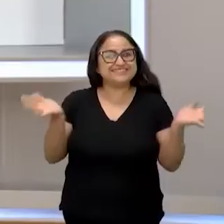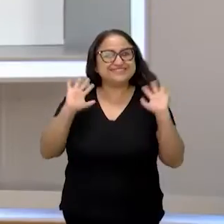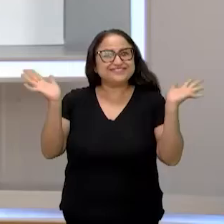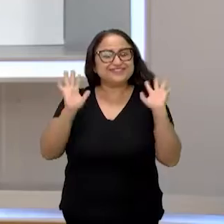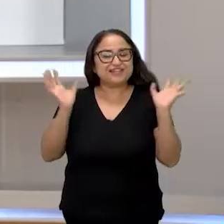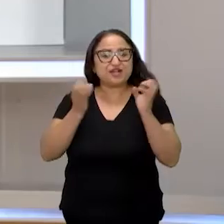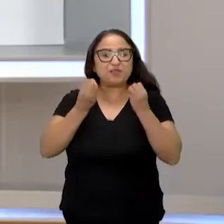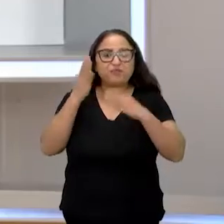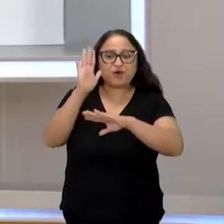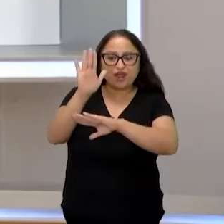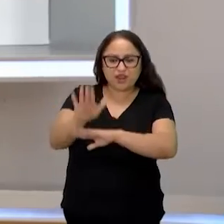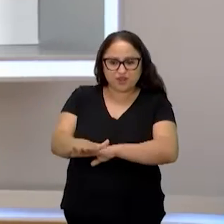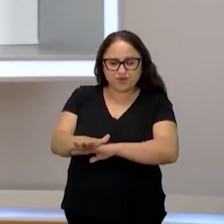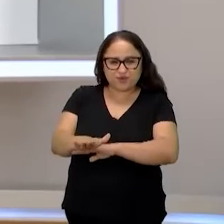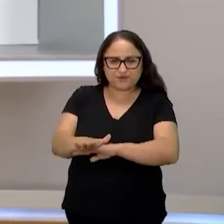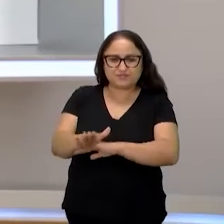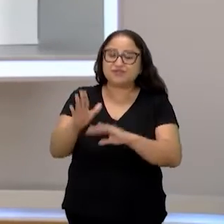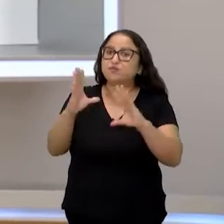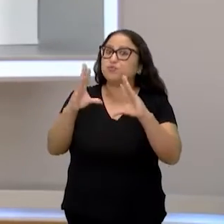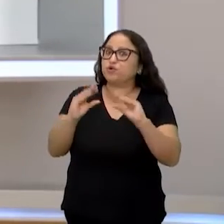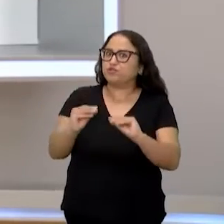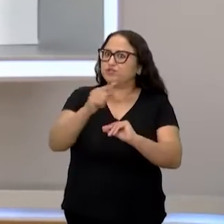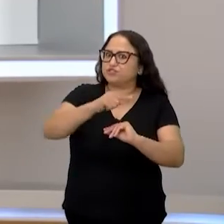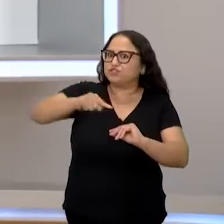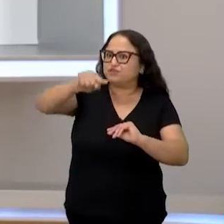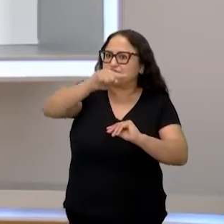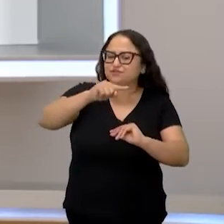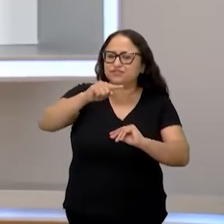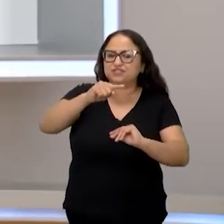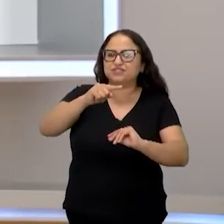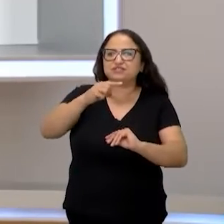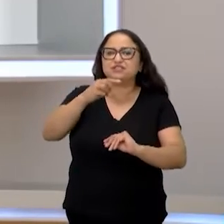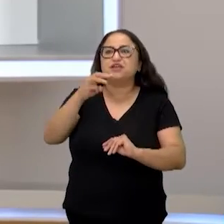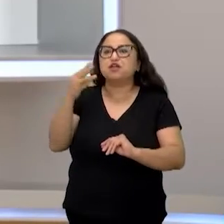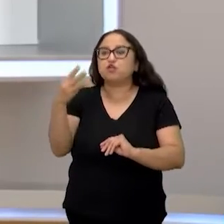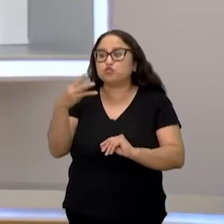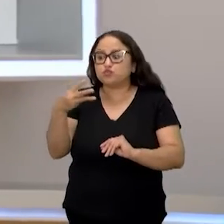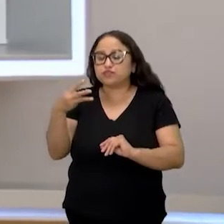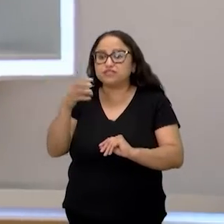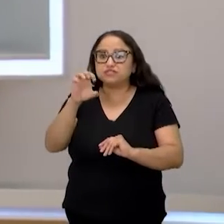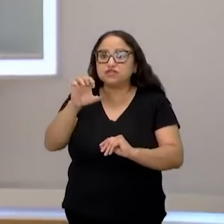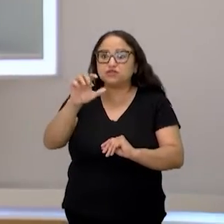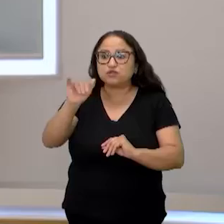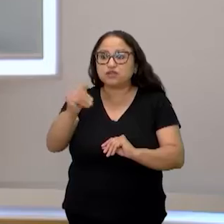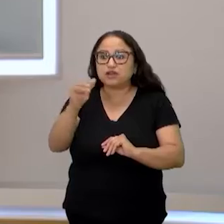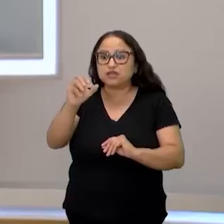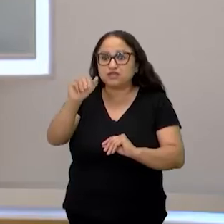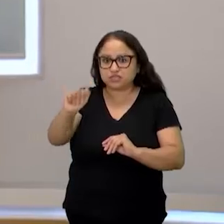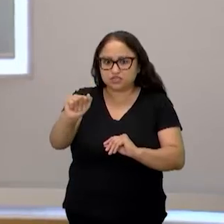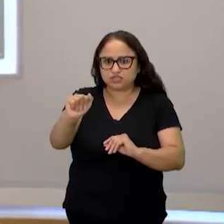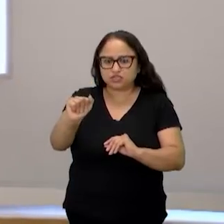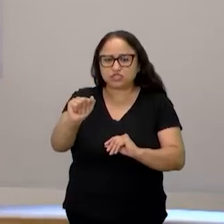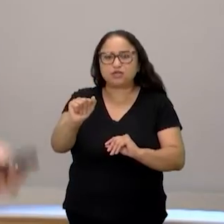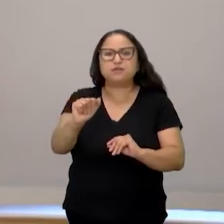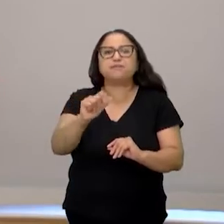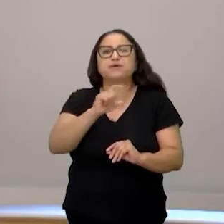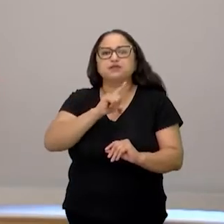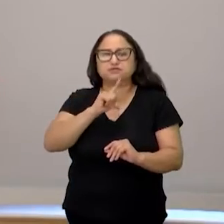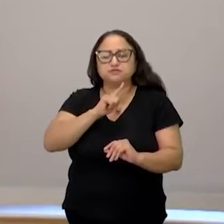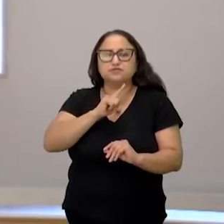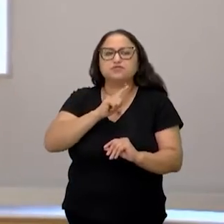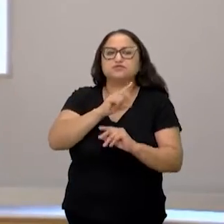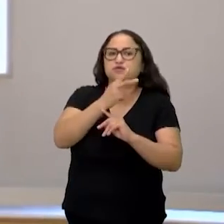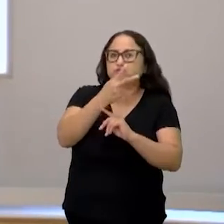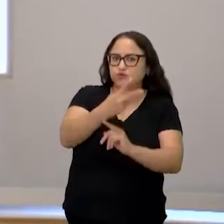Olá, boa noite a todos vocês, queridos alunos do terceiro termo da EJA para o Ensino Fundamental 2. Eu sou a